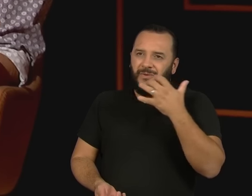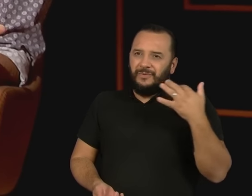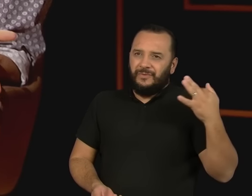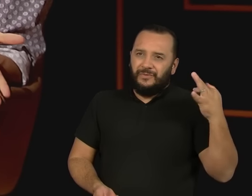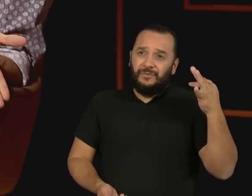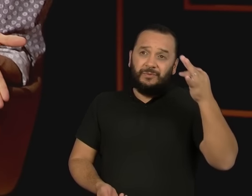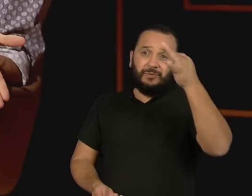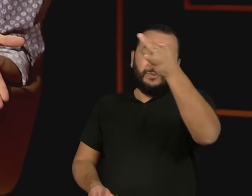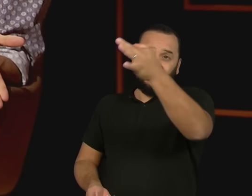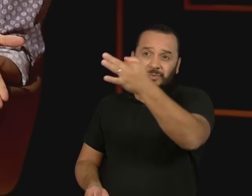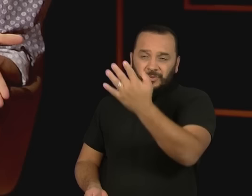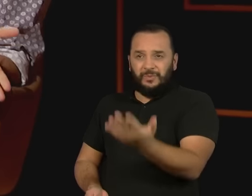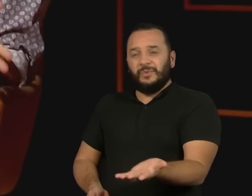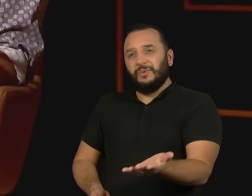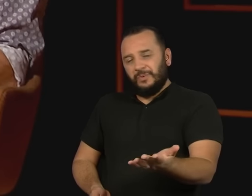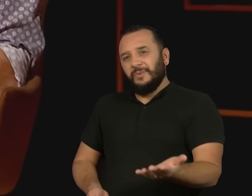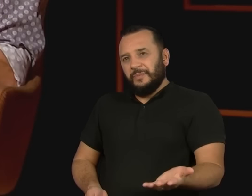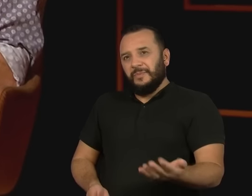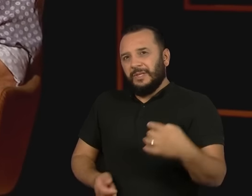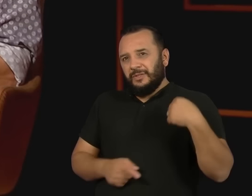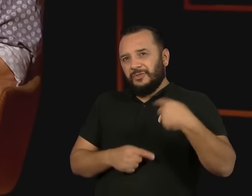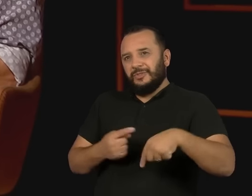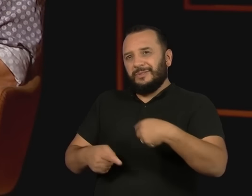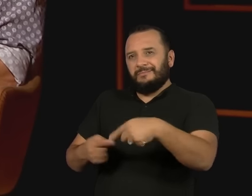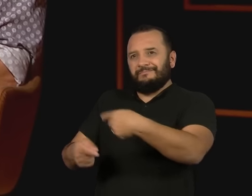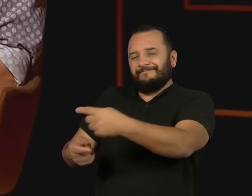para os nossos genes, não é Com isso? certeza. A gente quer.